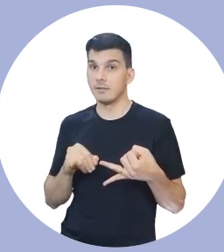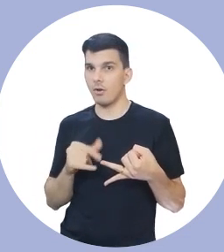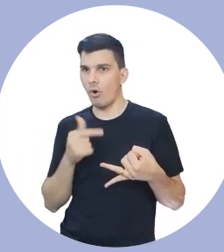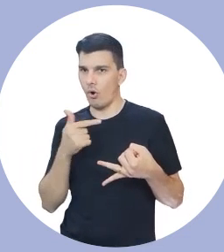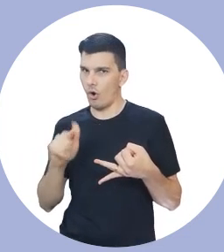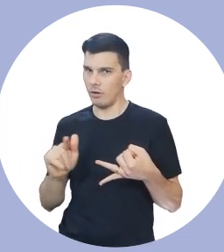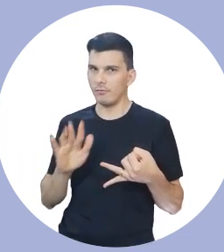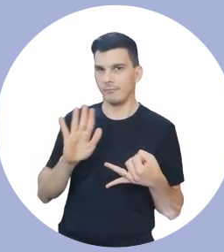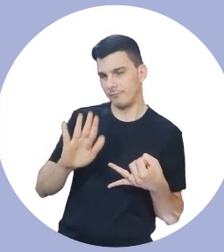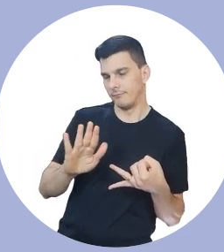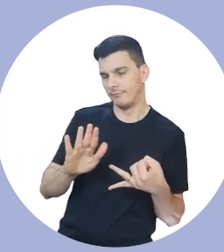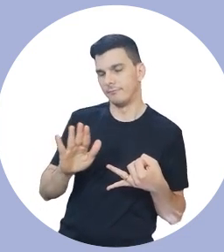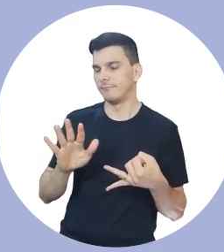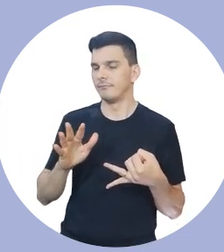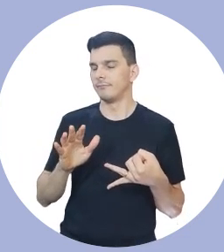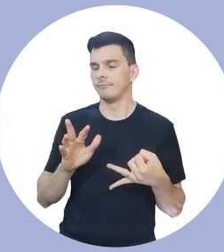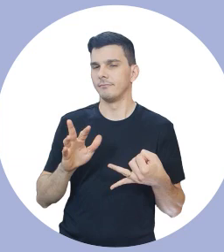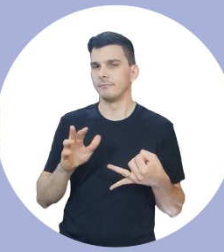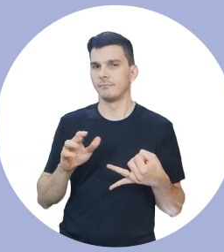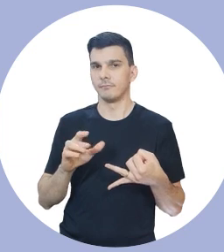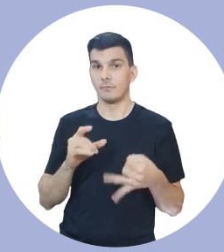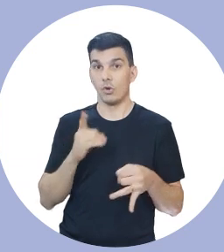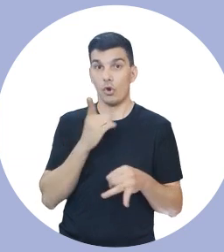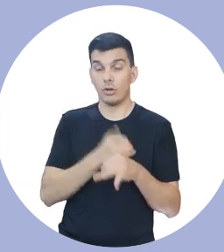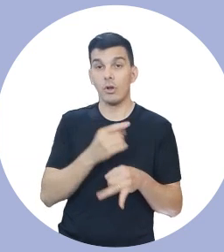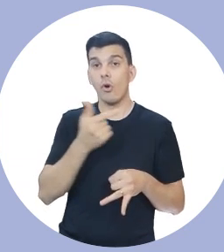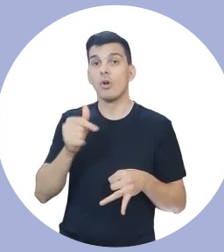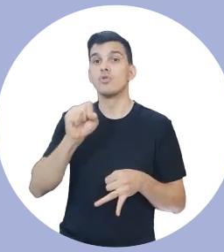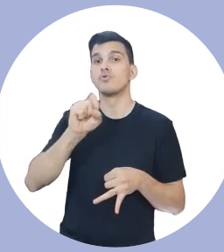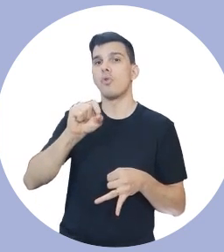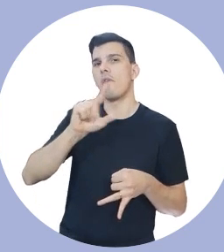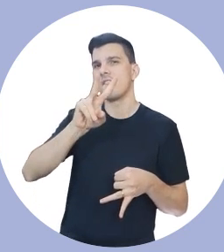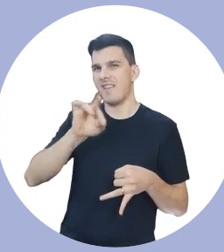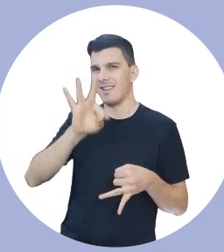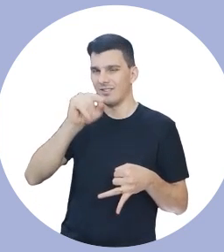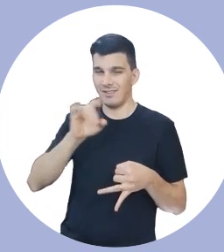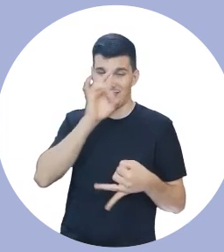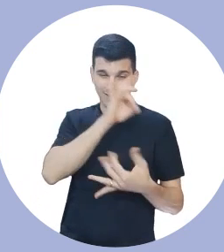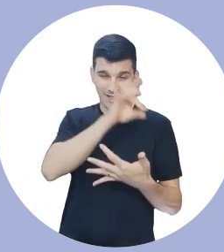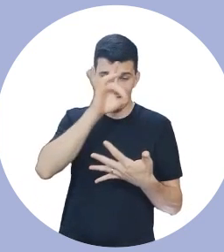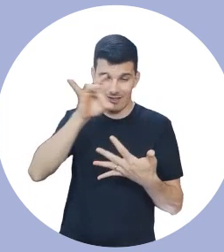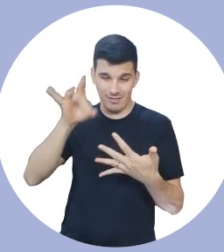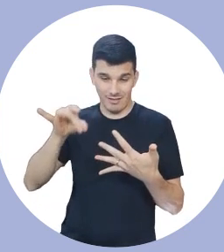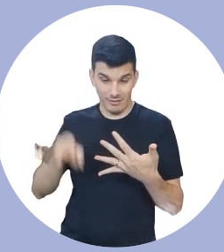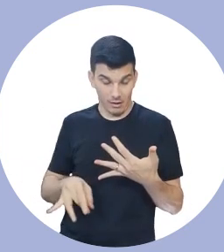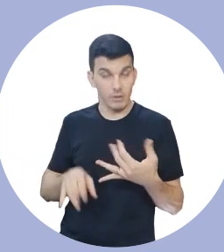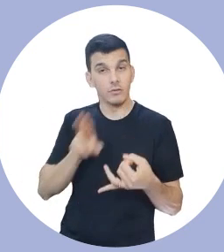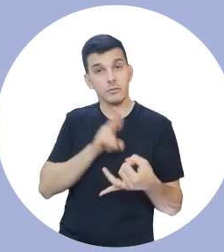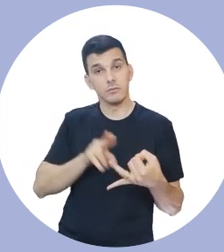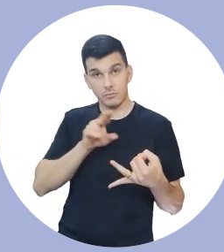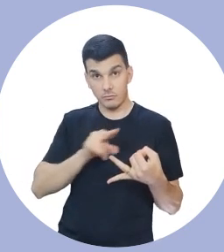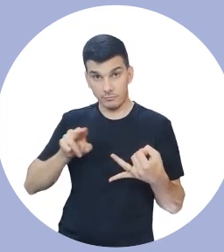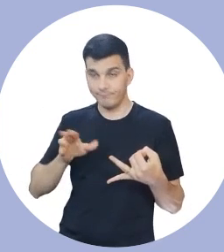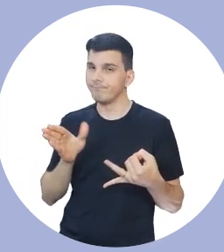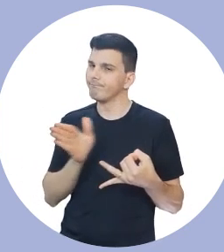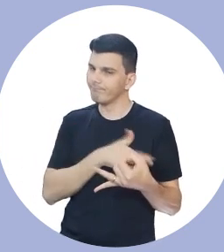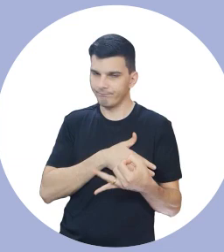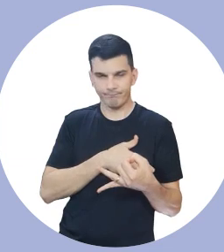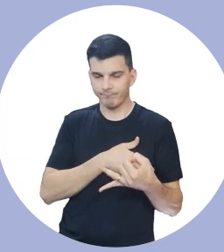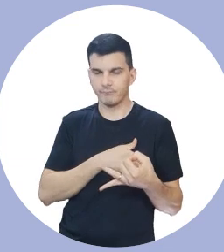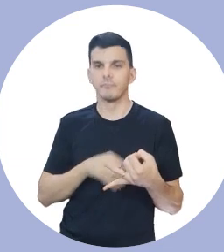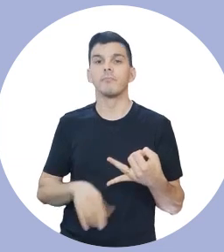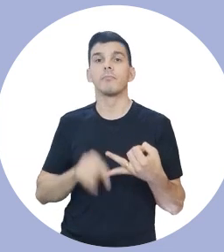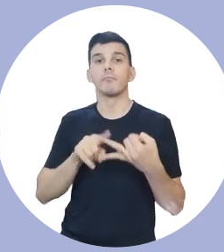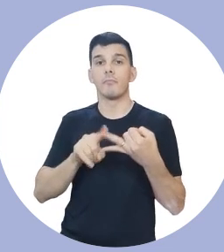você tivesse que trabalhar dessa forma, você teria que encontrar um solvente para cada composto utilizado na